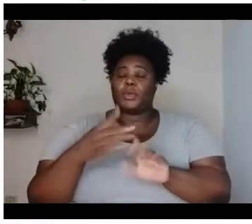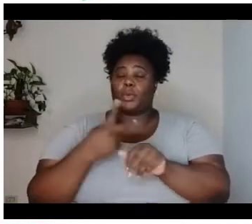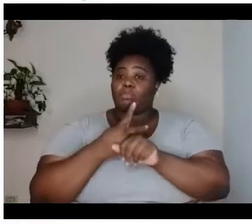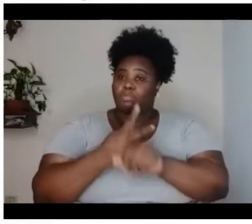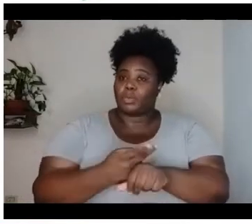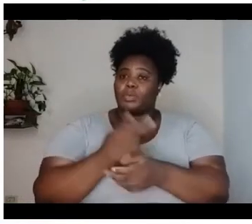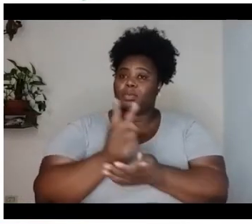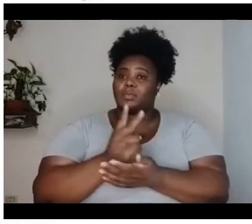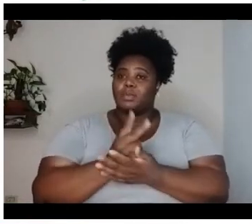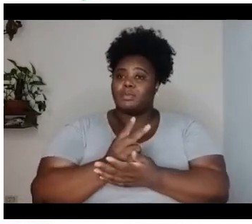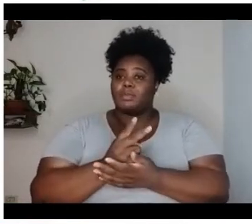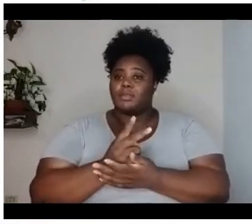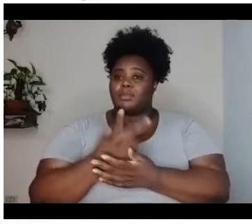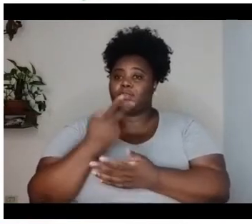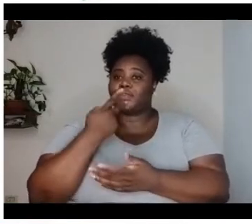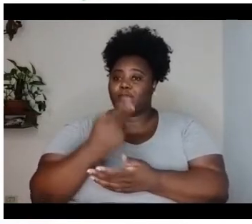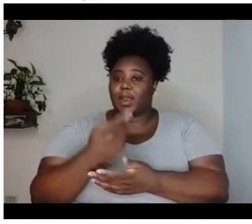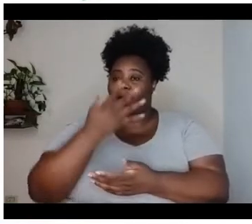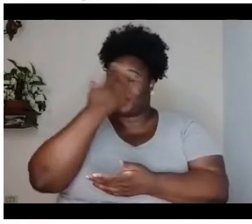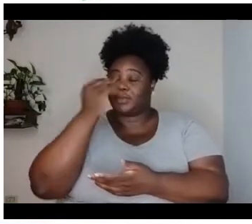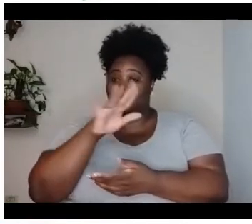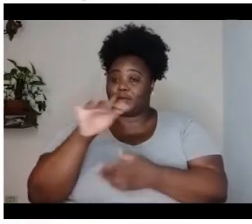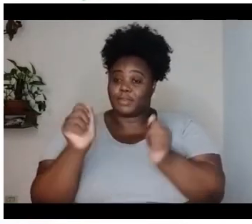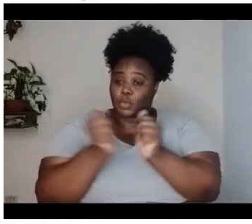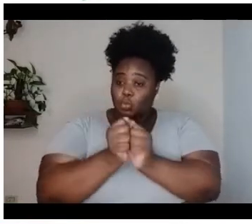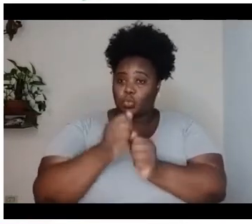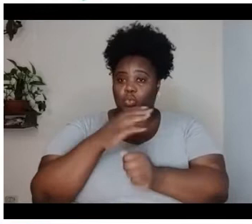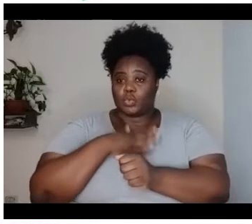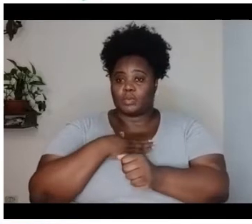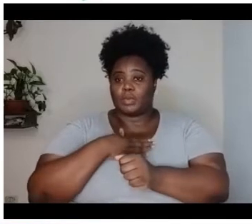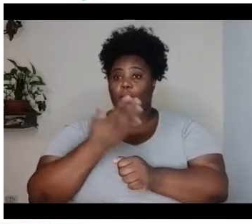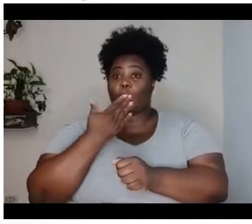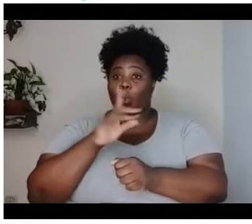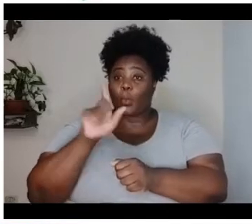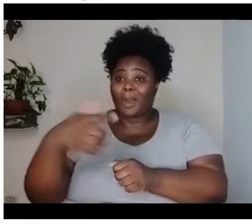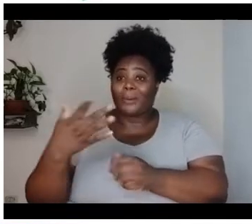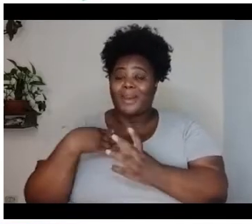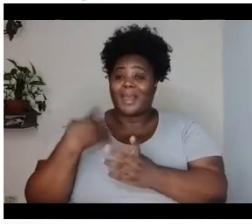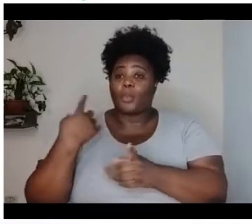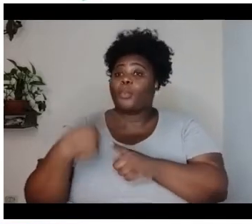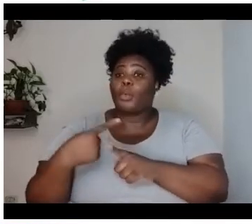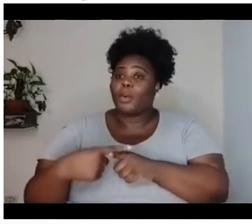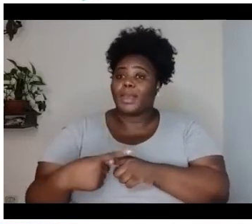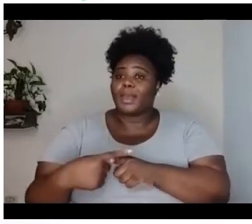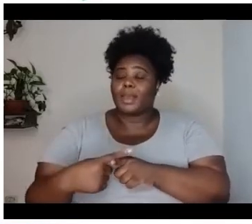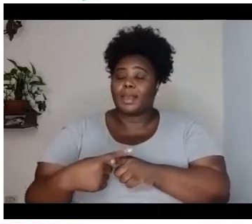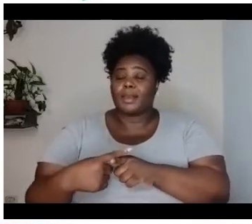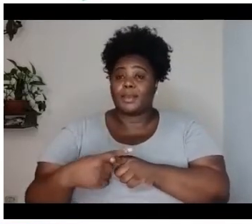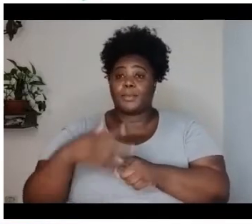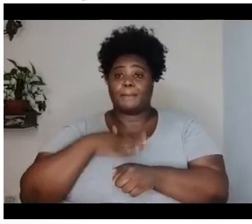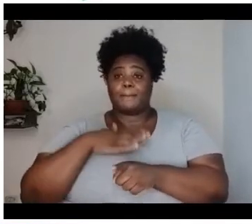passar muito para quem vai fazer comigo a performance, qual é a intenção, né? Porque, para mim, é